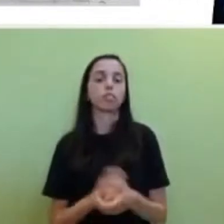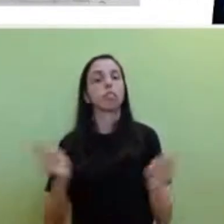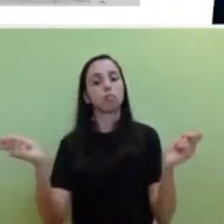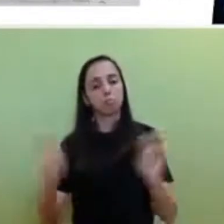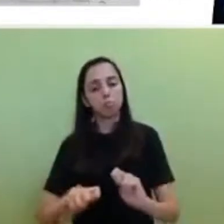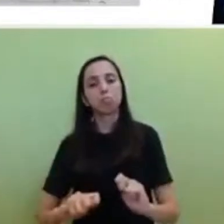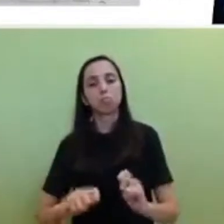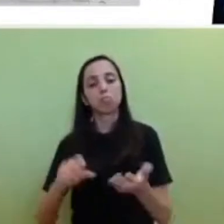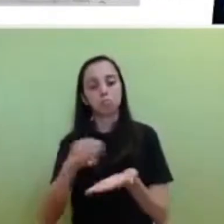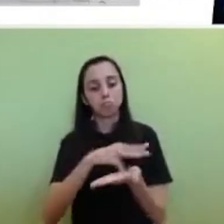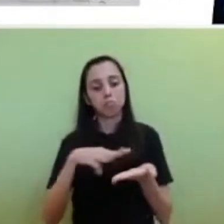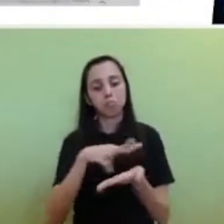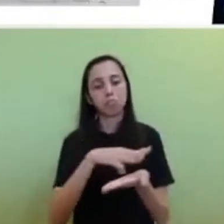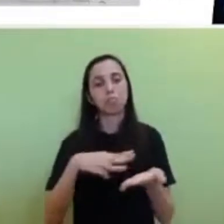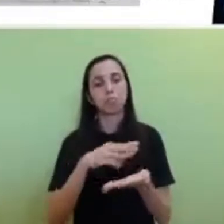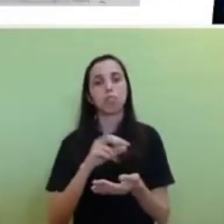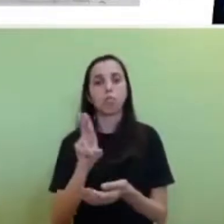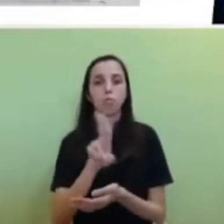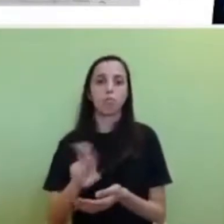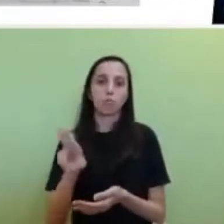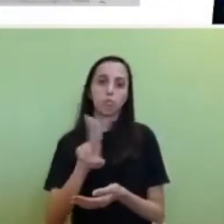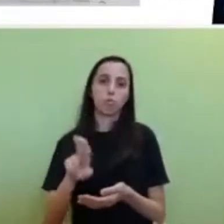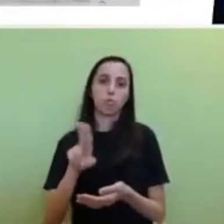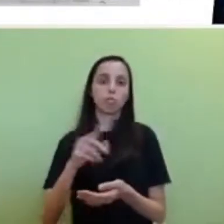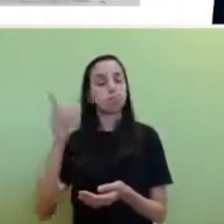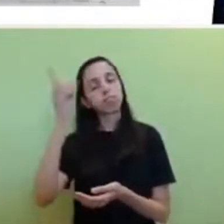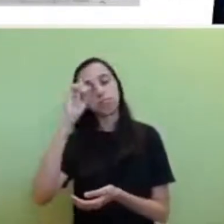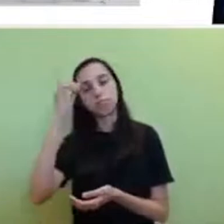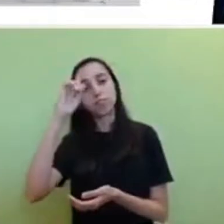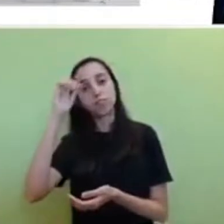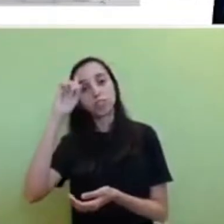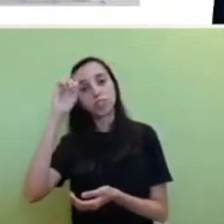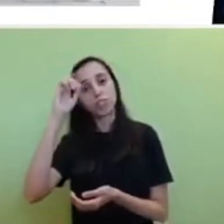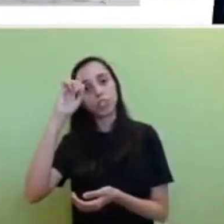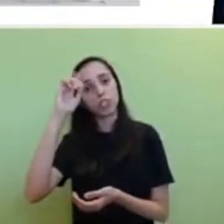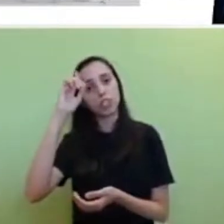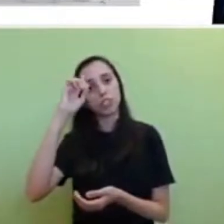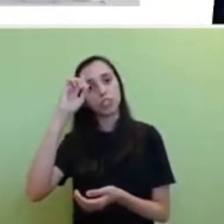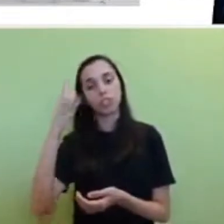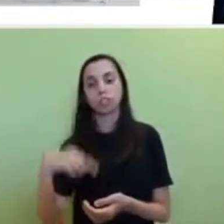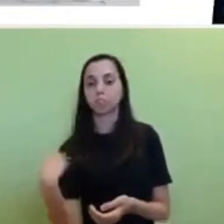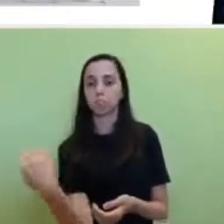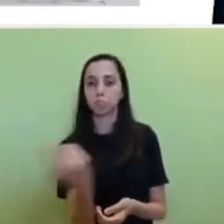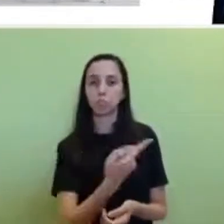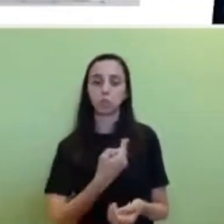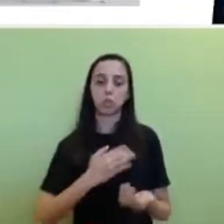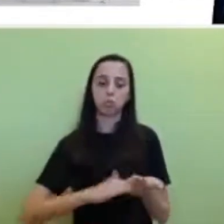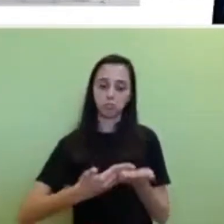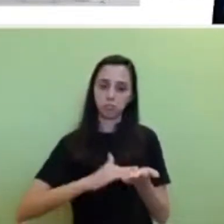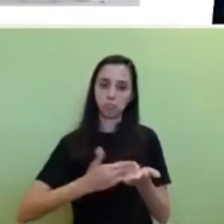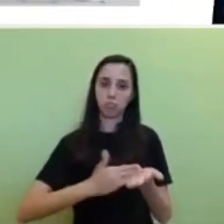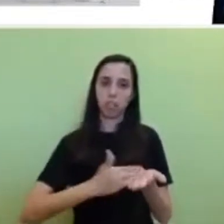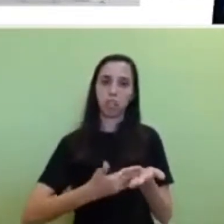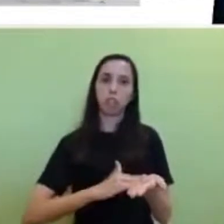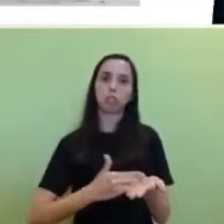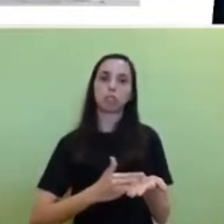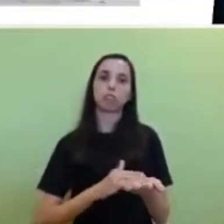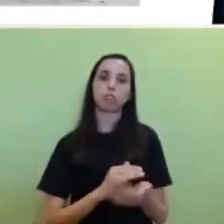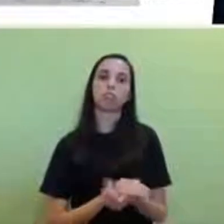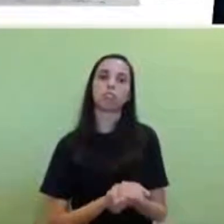escrita de sinais é possível de ser utilizada no dia a dia de nós, tradutores e intérpretes, né? Não, não